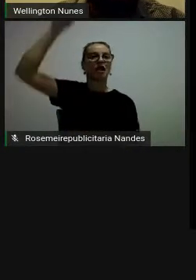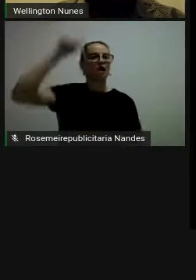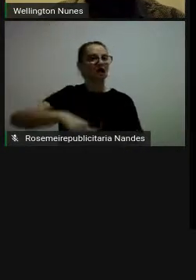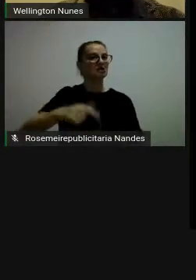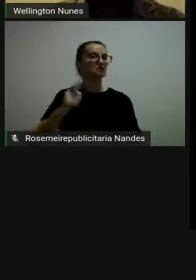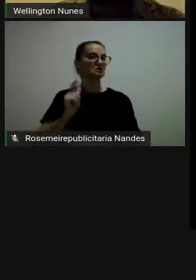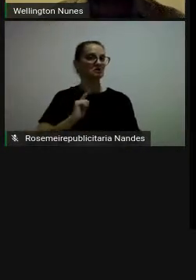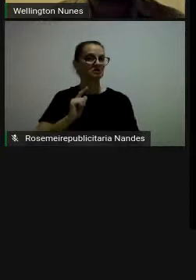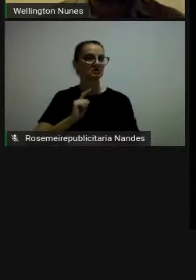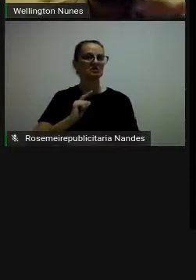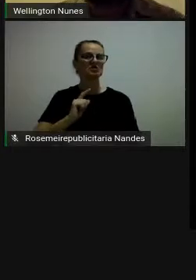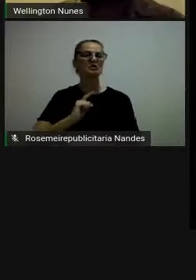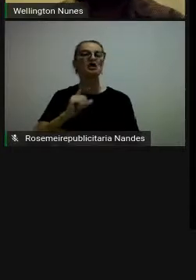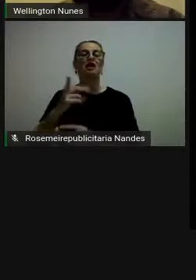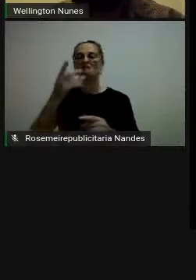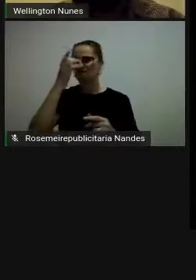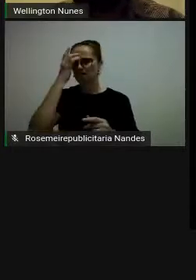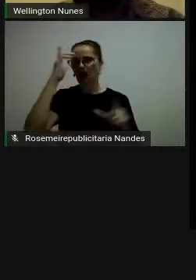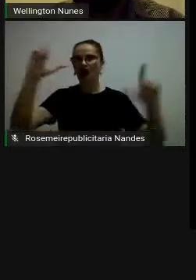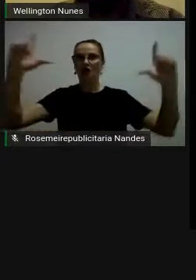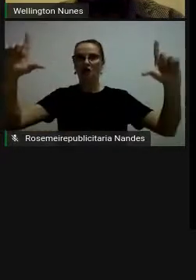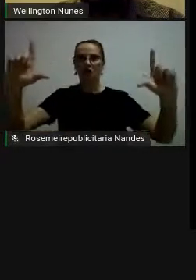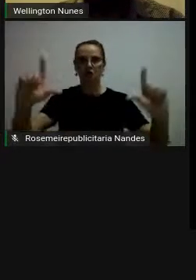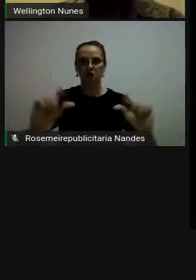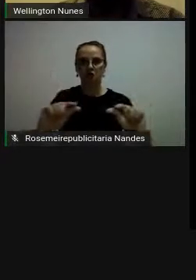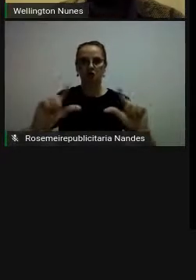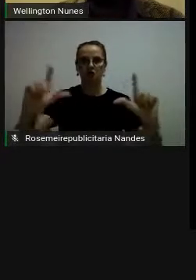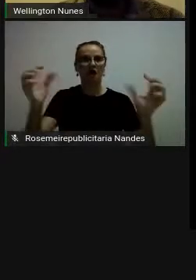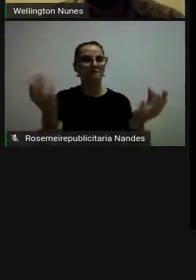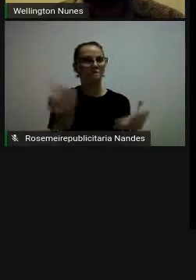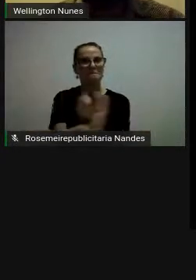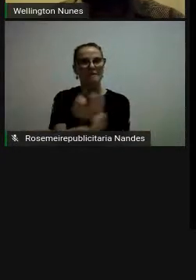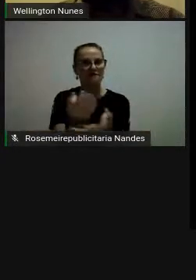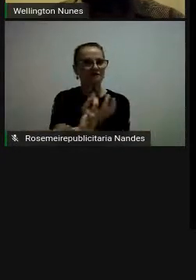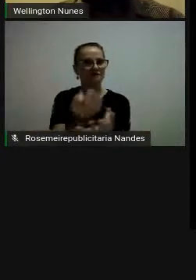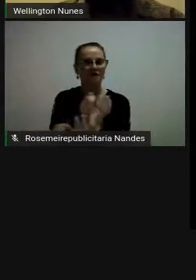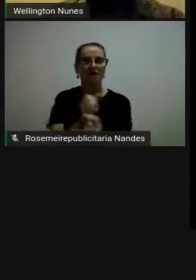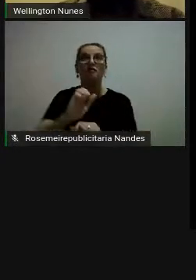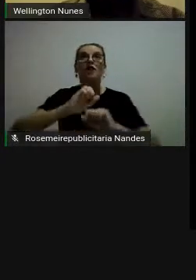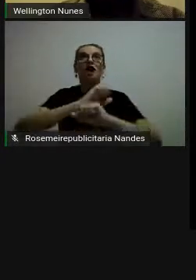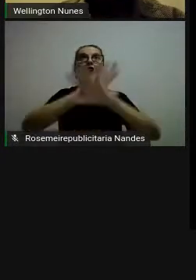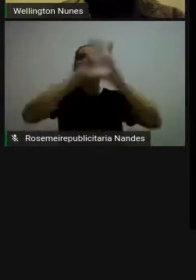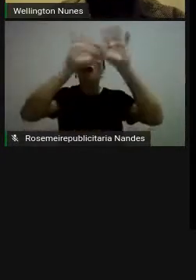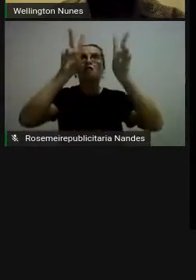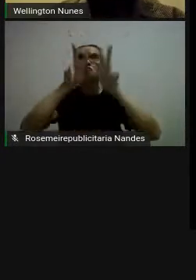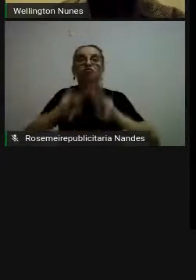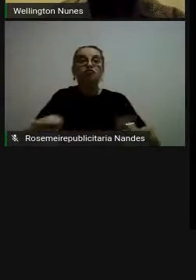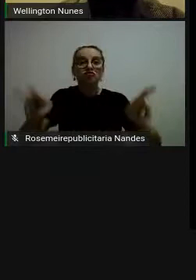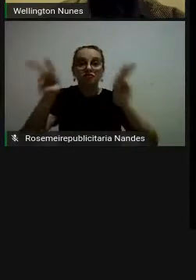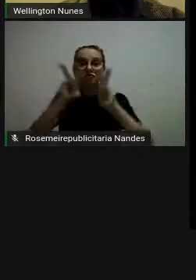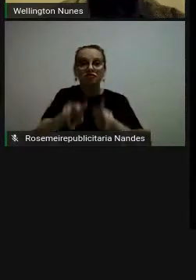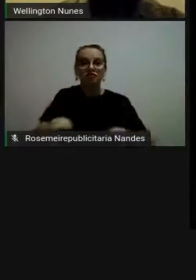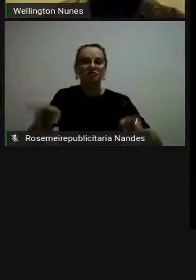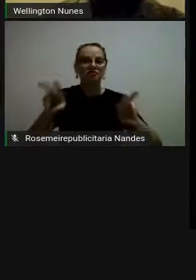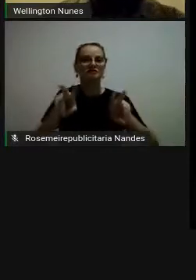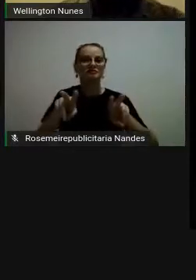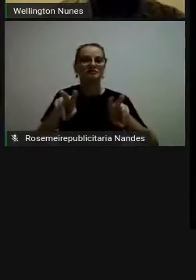aqui satélites com diferentes resoluções, com diferentes finalidades. Por